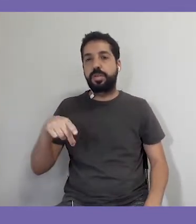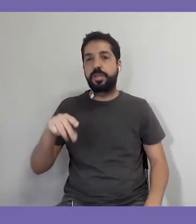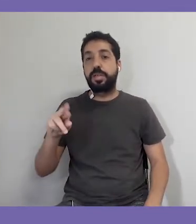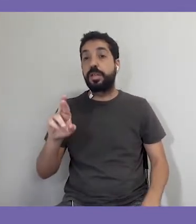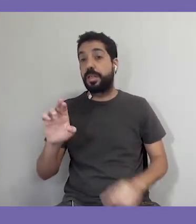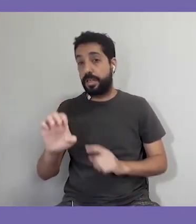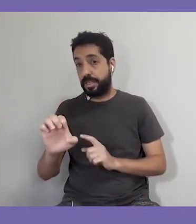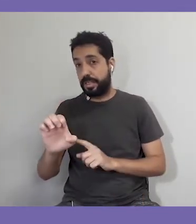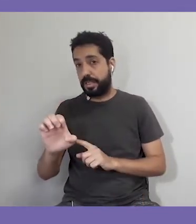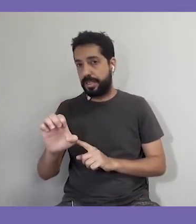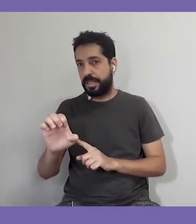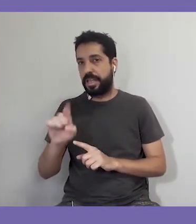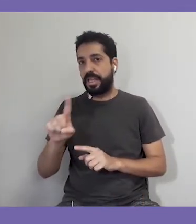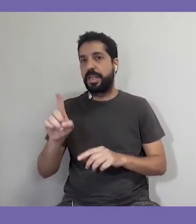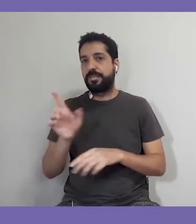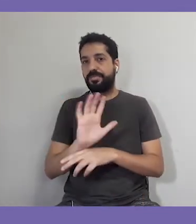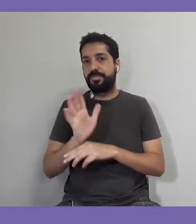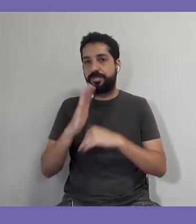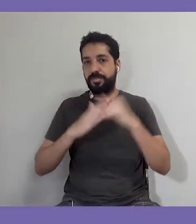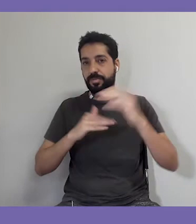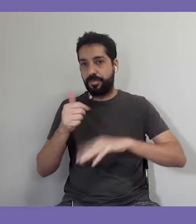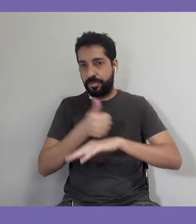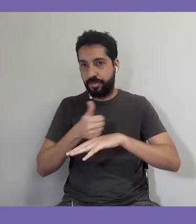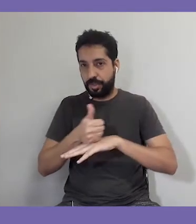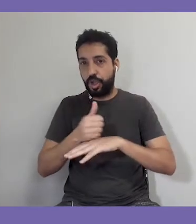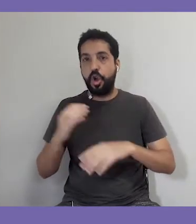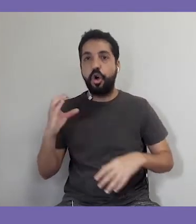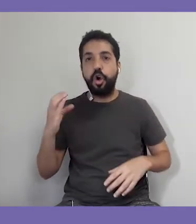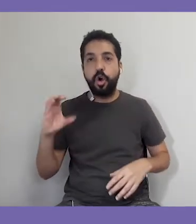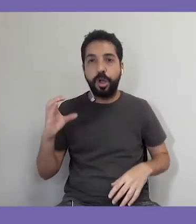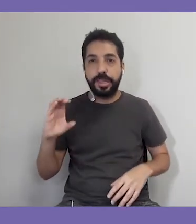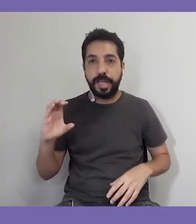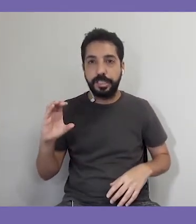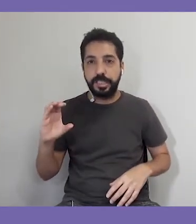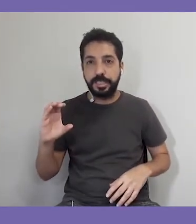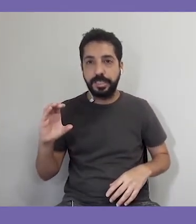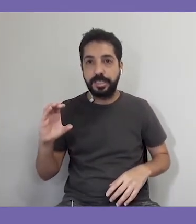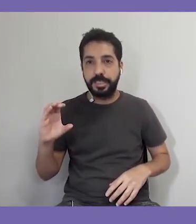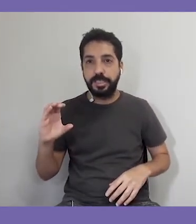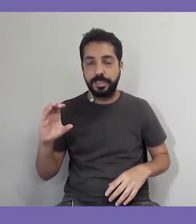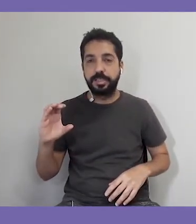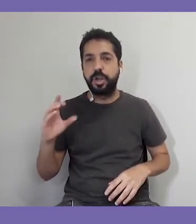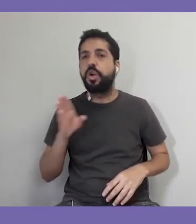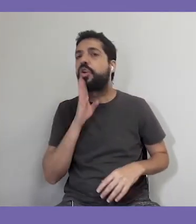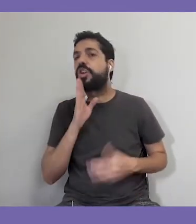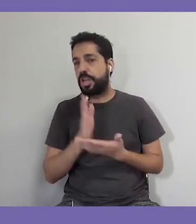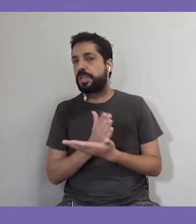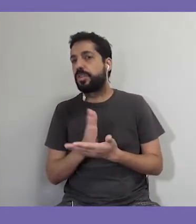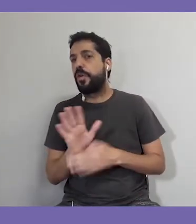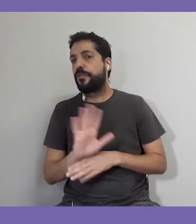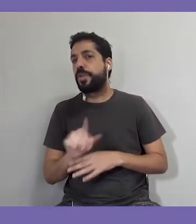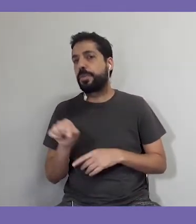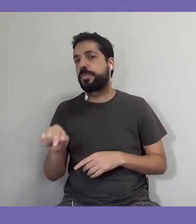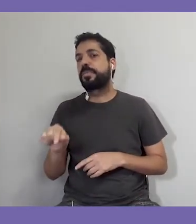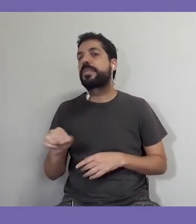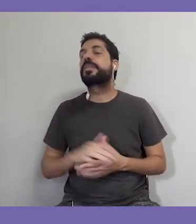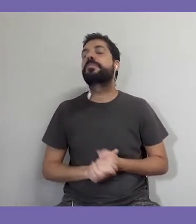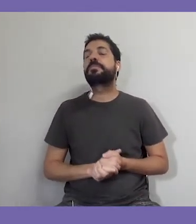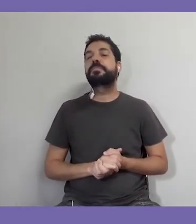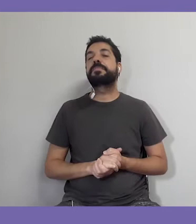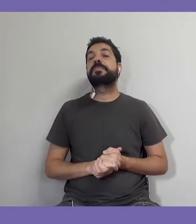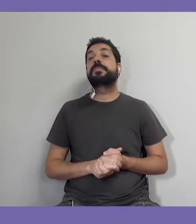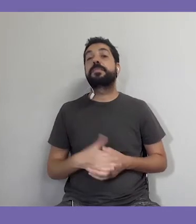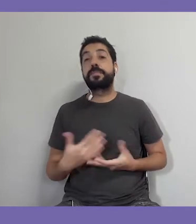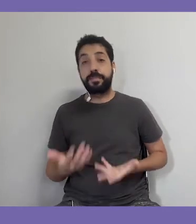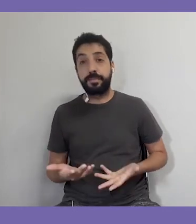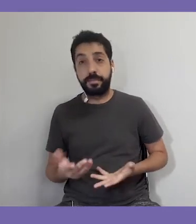O André Novaes é um cineasta aqui de Contagem, Minas Gerais, cidade importante. Conheço alguns filmes.